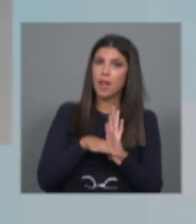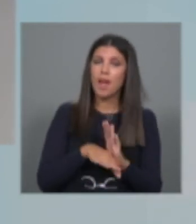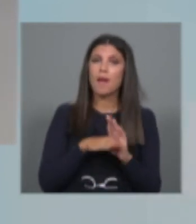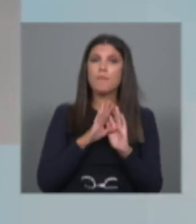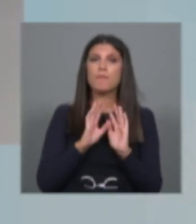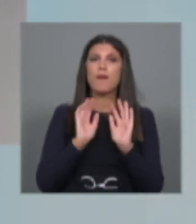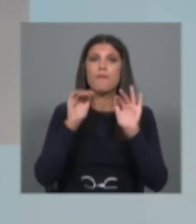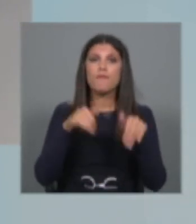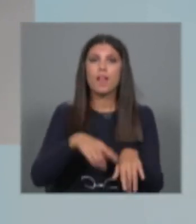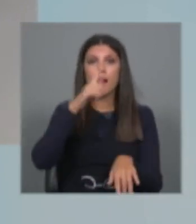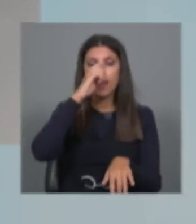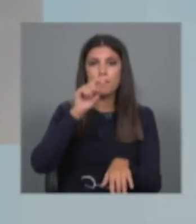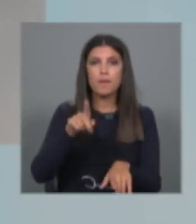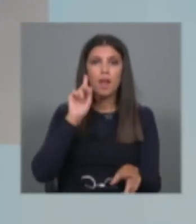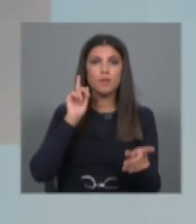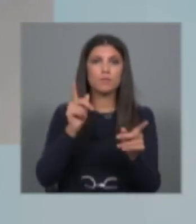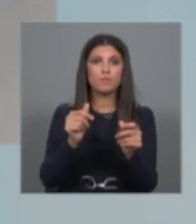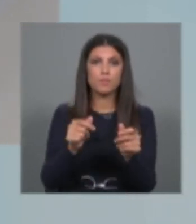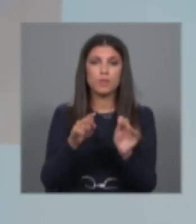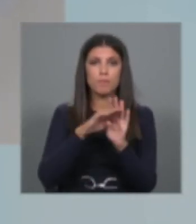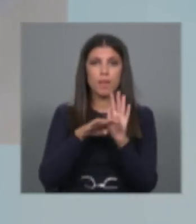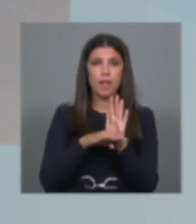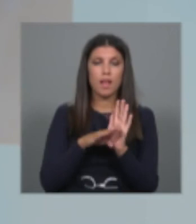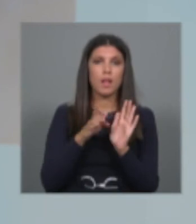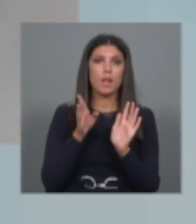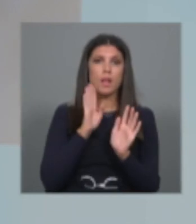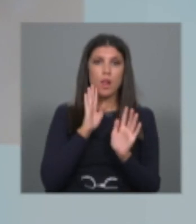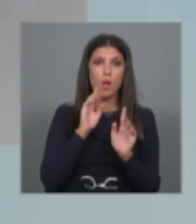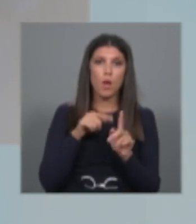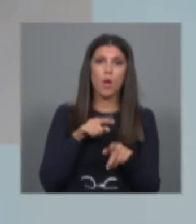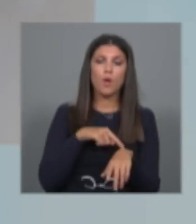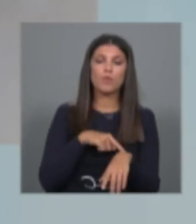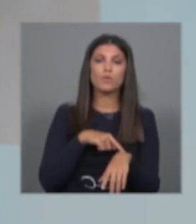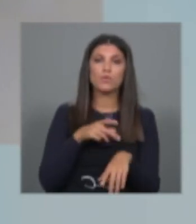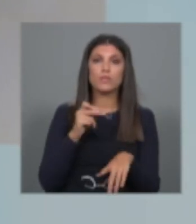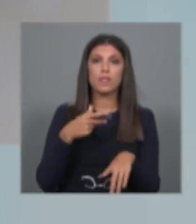Termino a lembrar a edição rádio do programa Eclésia, que passa mais logo na Antena 1,